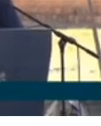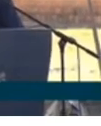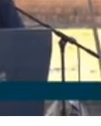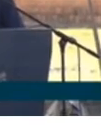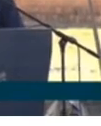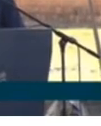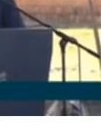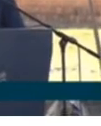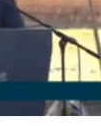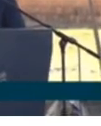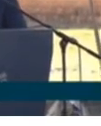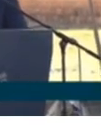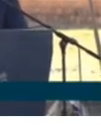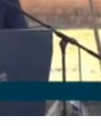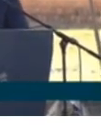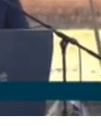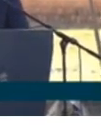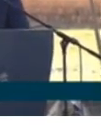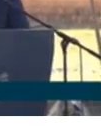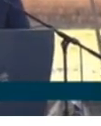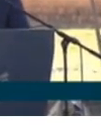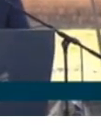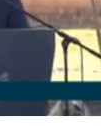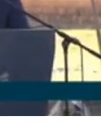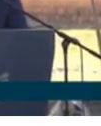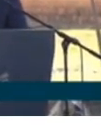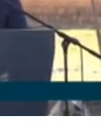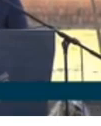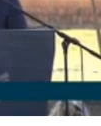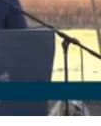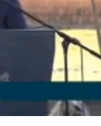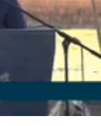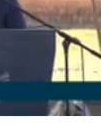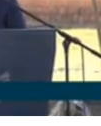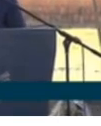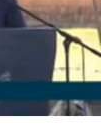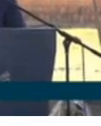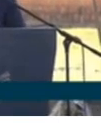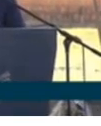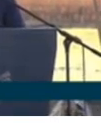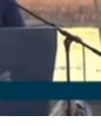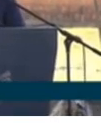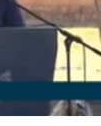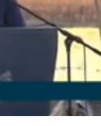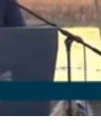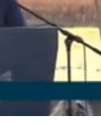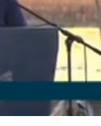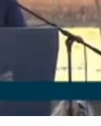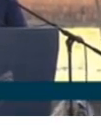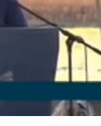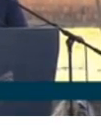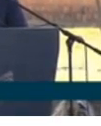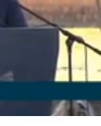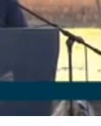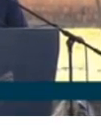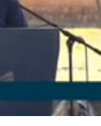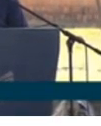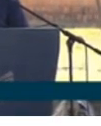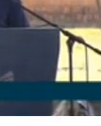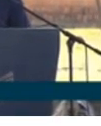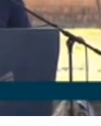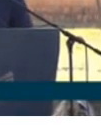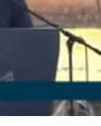ou melhor, deputada porque é jovem, né? Senador, parece que é a pessoa mais velha um pouquinho. E ela é uma pessoa bastante jovem. Prezada senadora